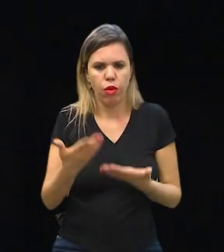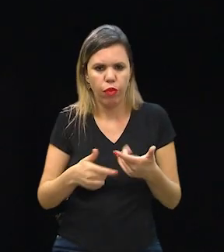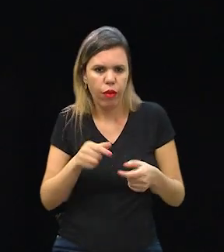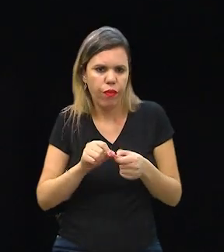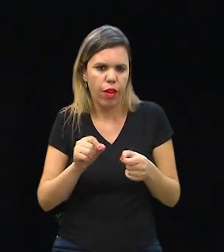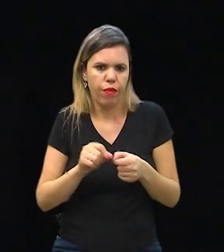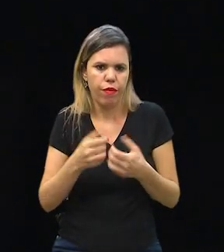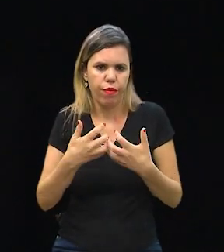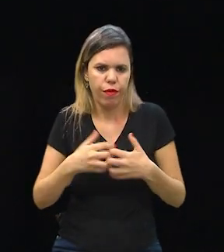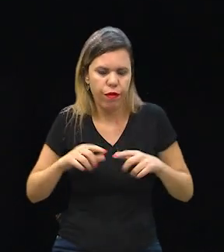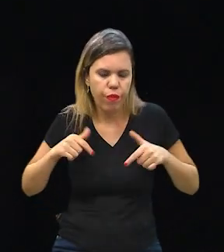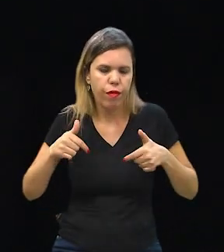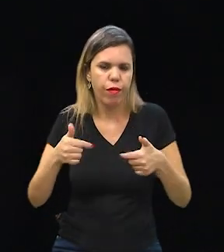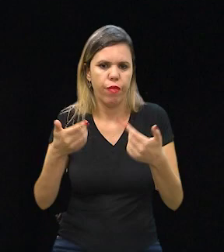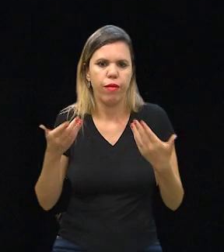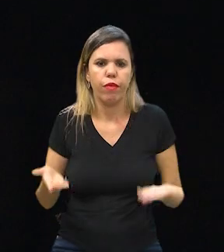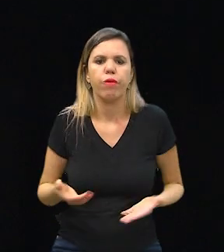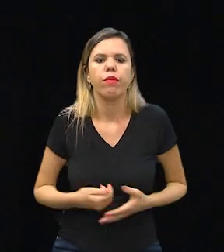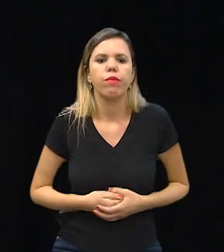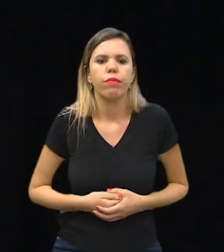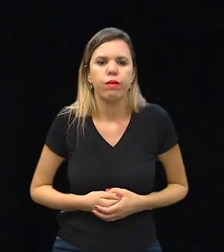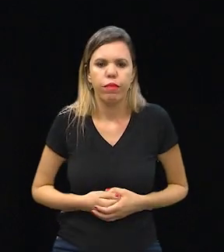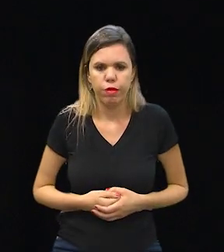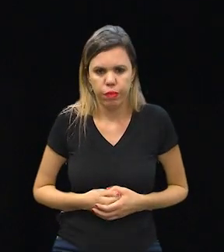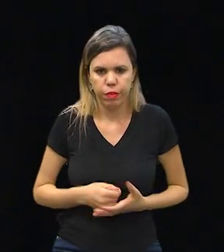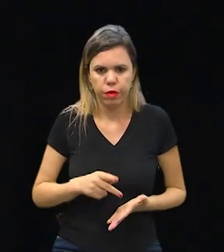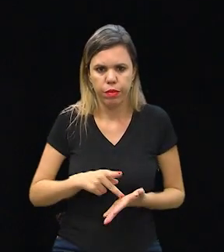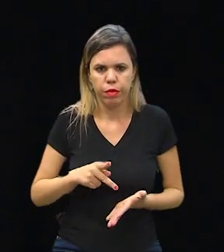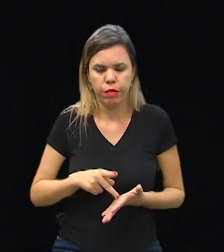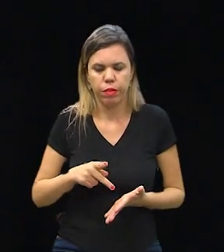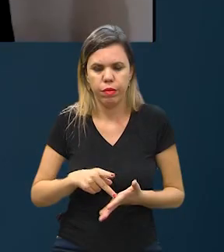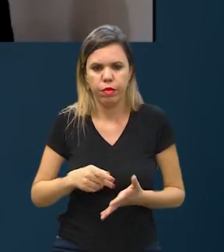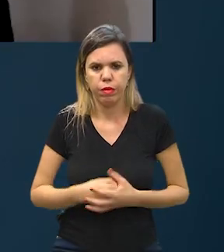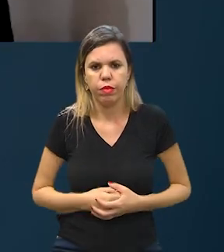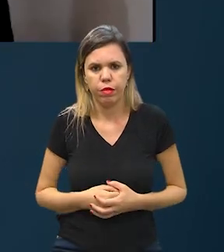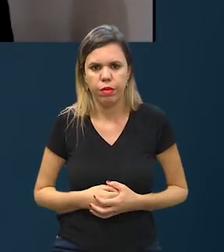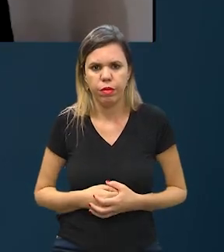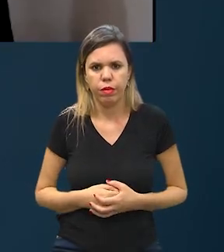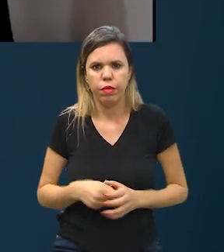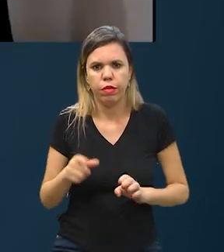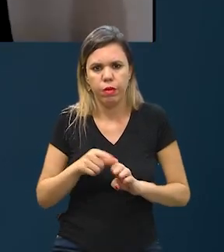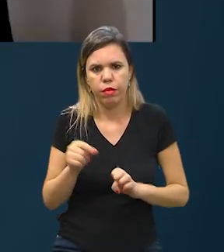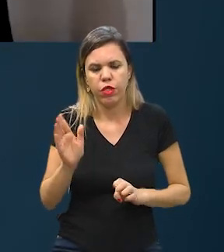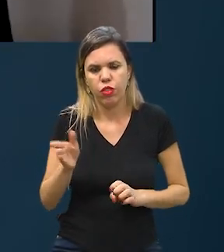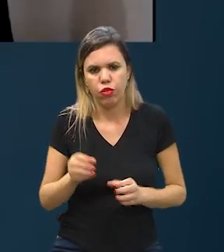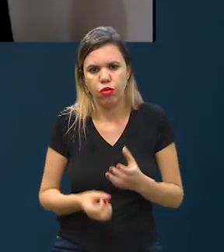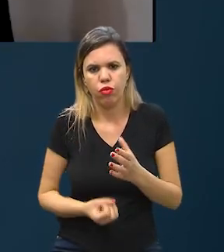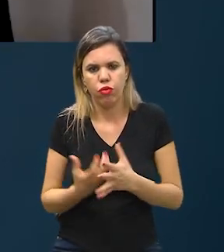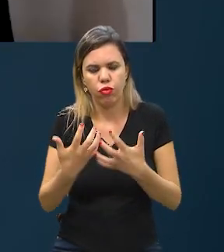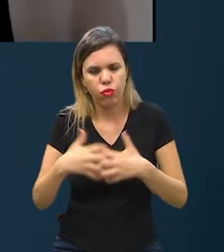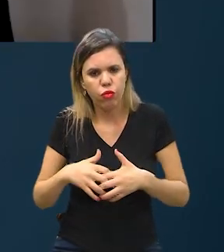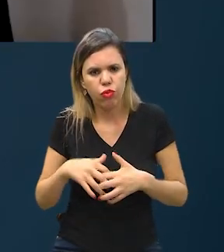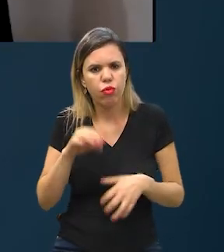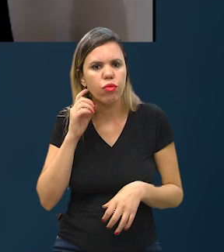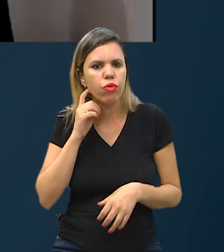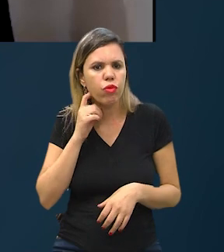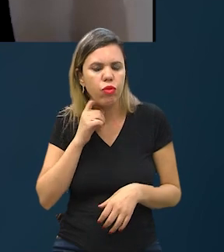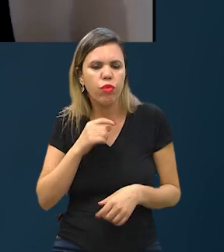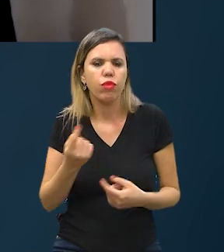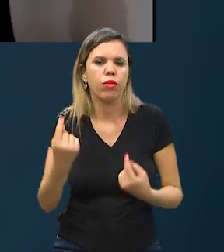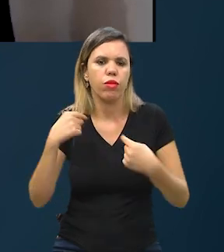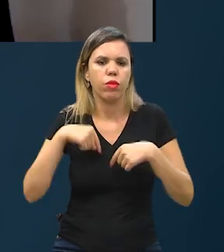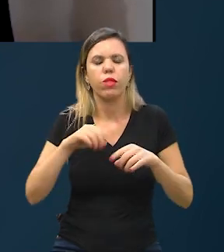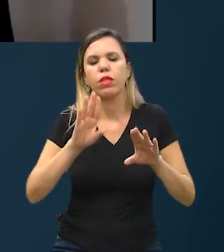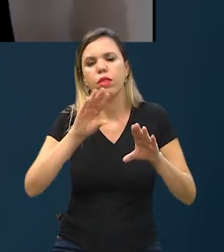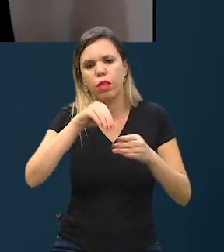a gente vai atuar nisso, assim. Mas, na verdade, o empreendedorismo já está muito mais intrínseco